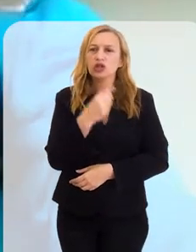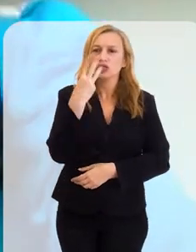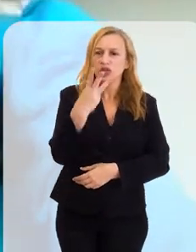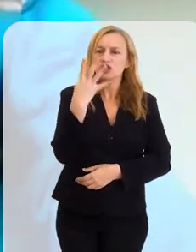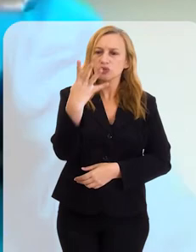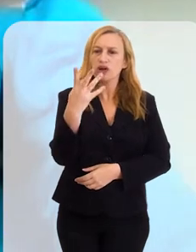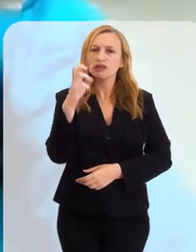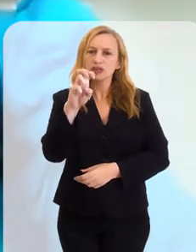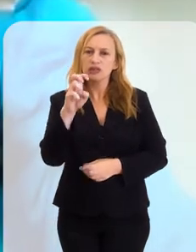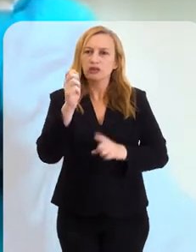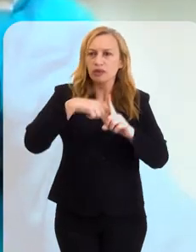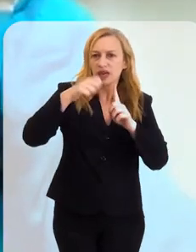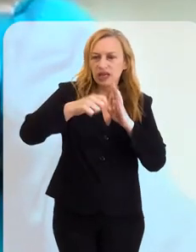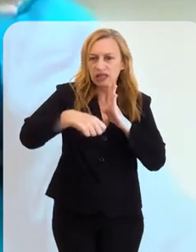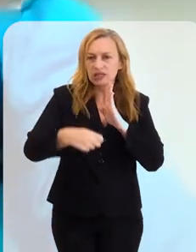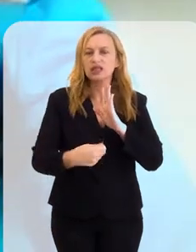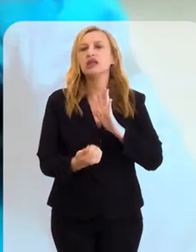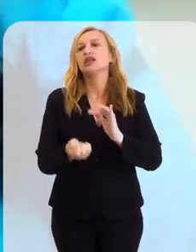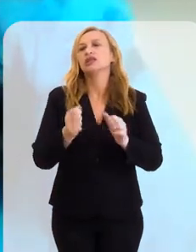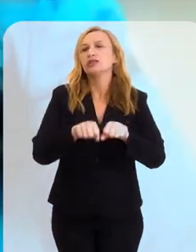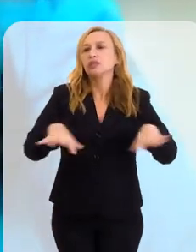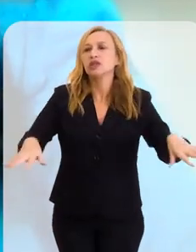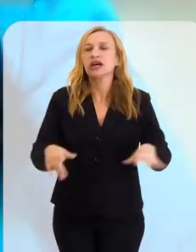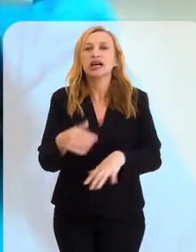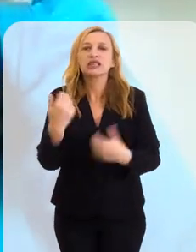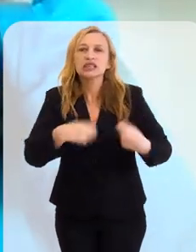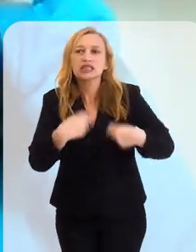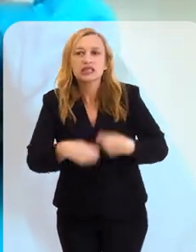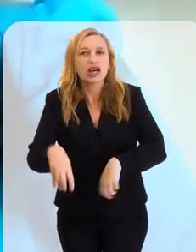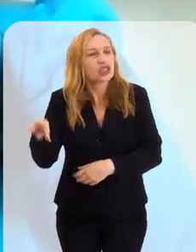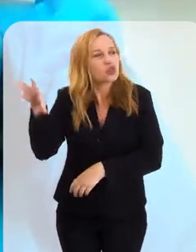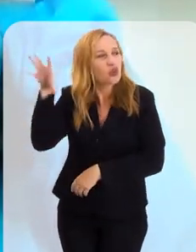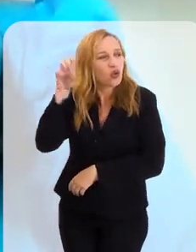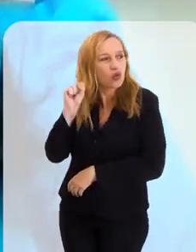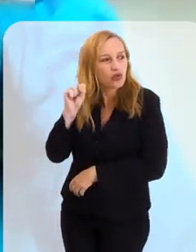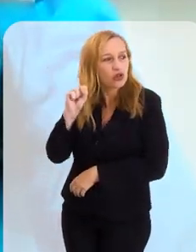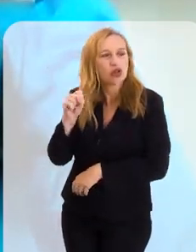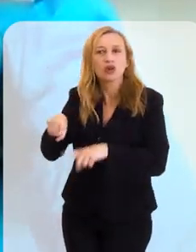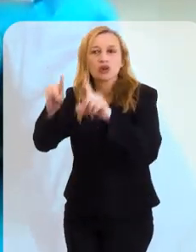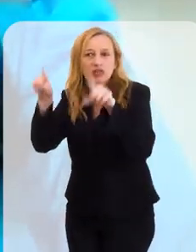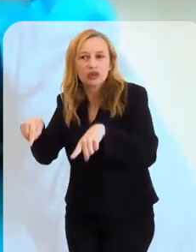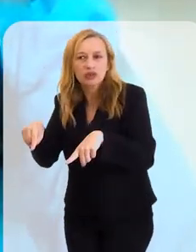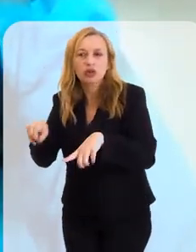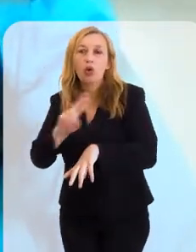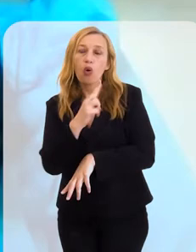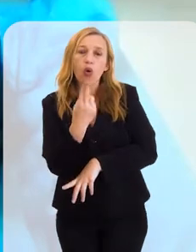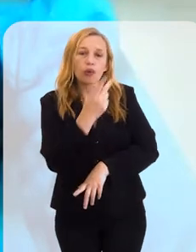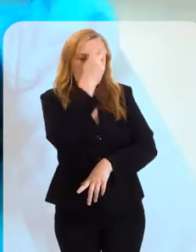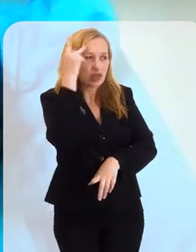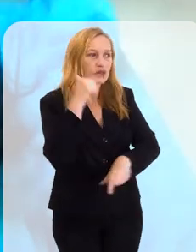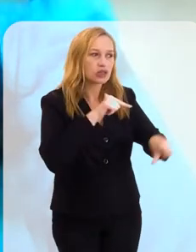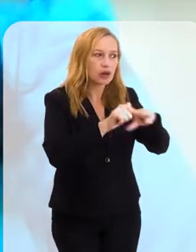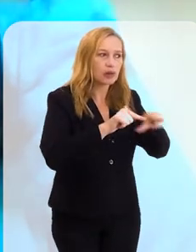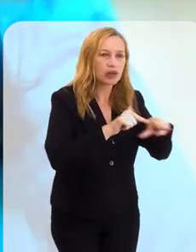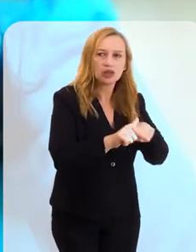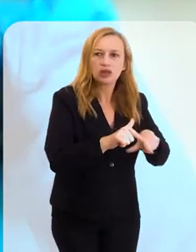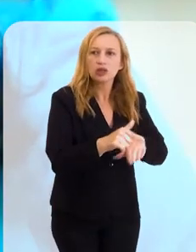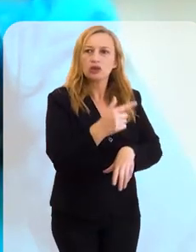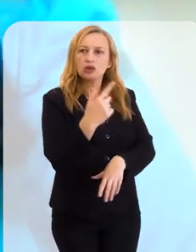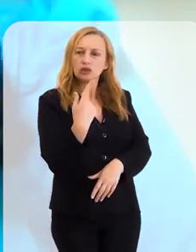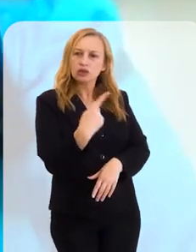já ao final dos 3, 4, 5 meses da pandemia, a necessidade de ouvir esse servidor